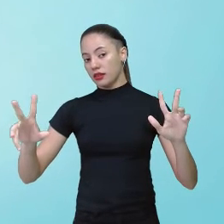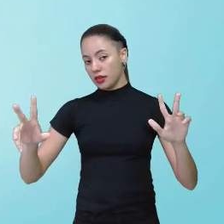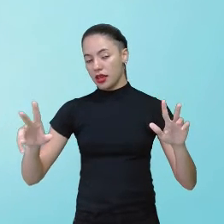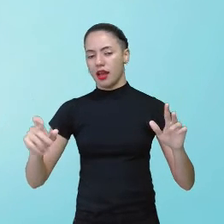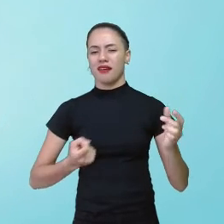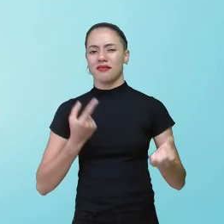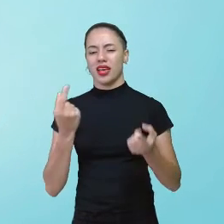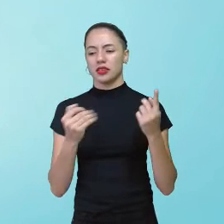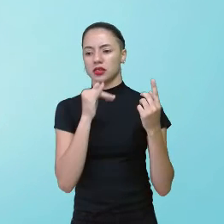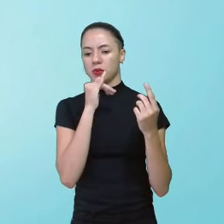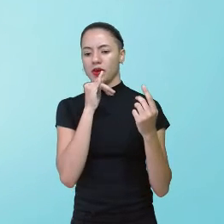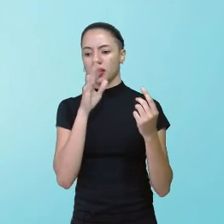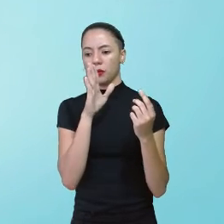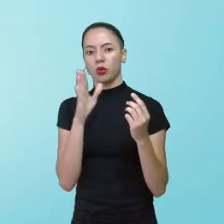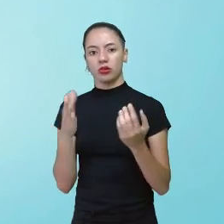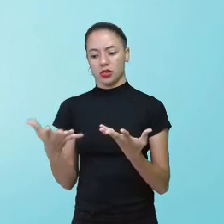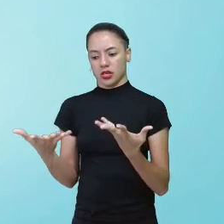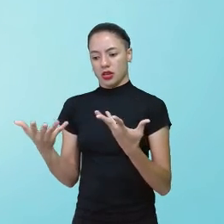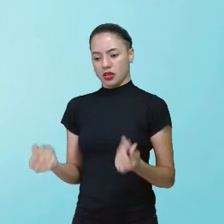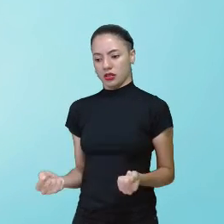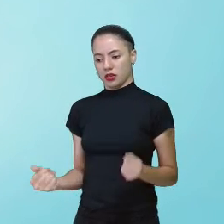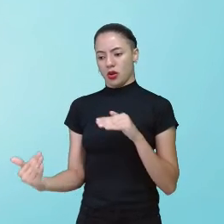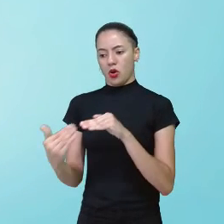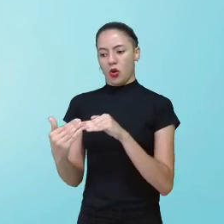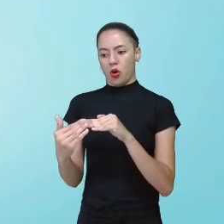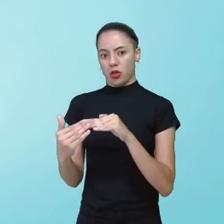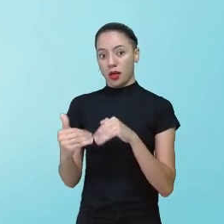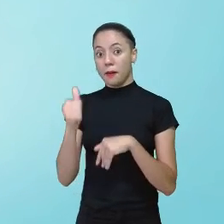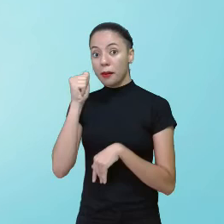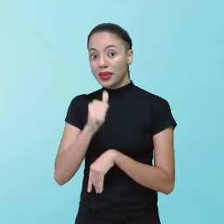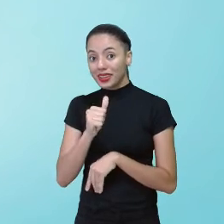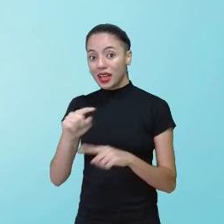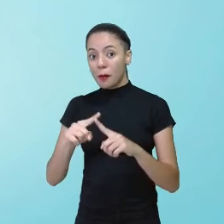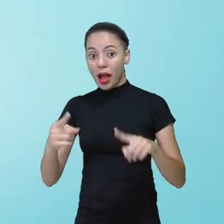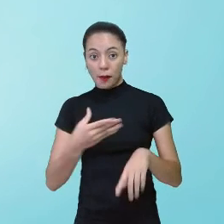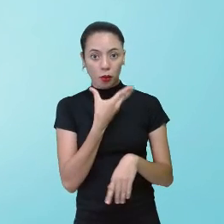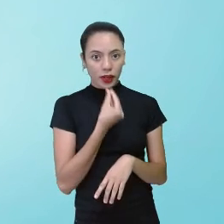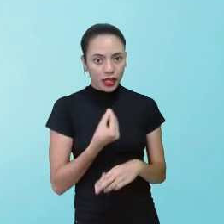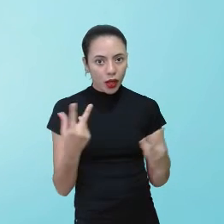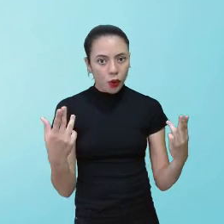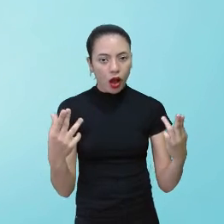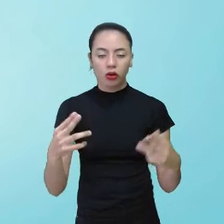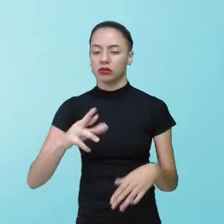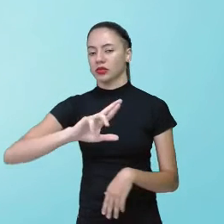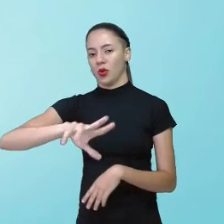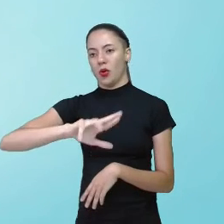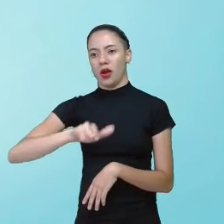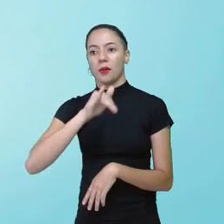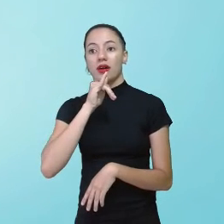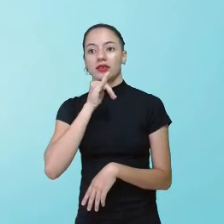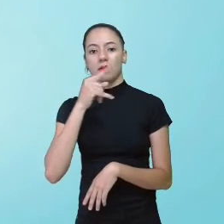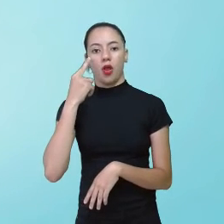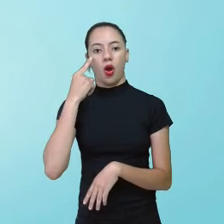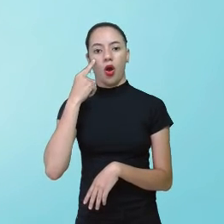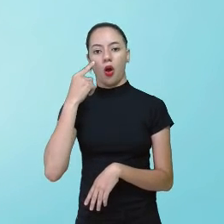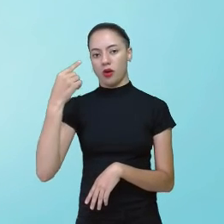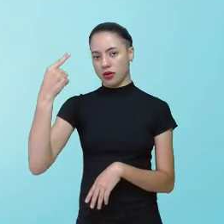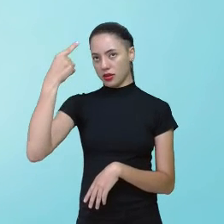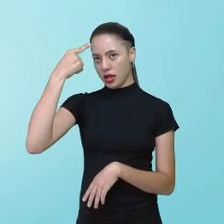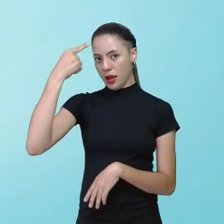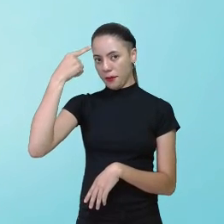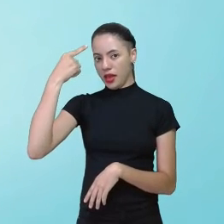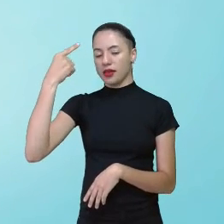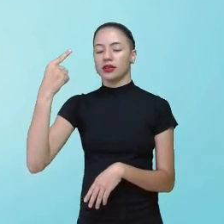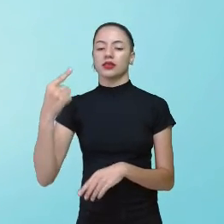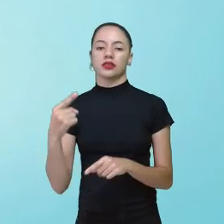vezes o que é consentido para a menina não é para o menino. Mas essas áreas aí do corpo aqui, a gente está mostrando cabeça, no caso da